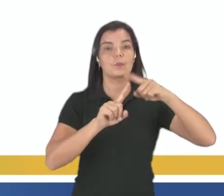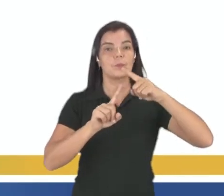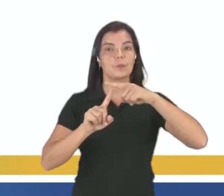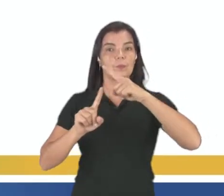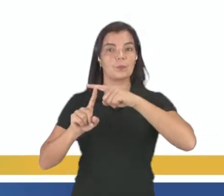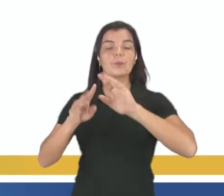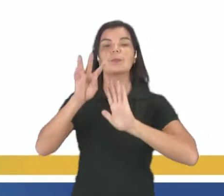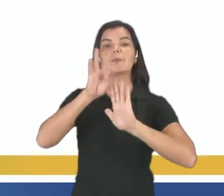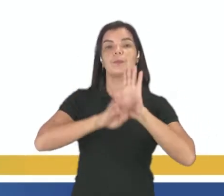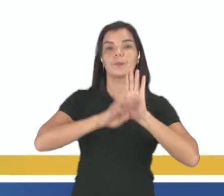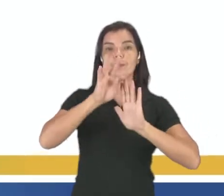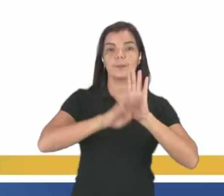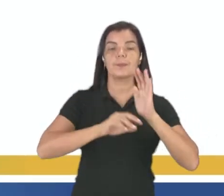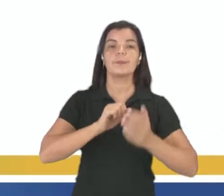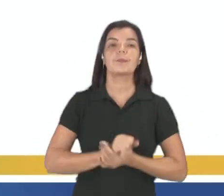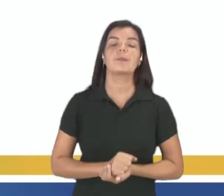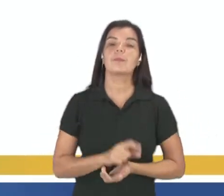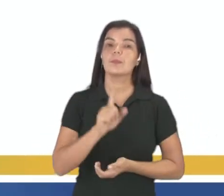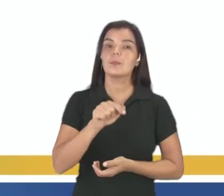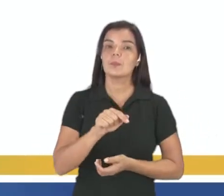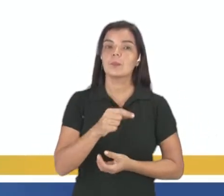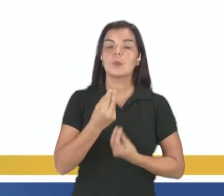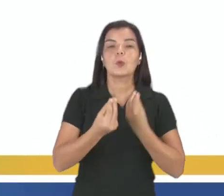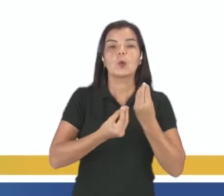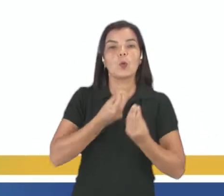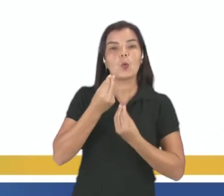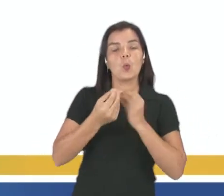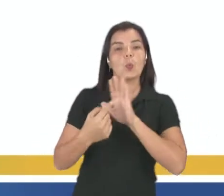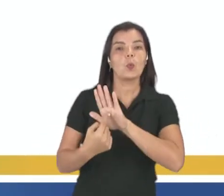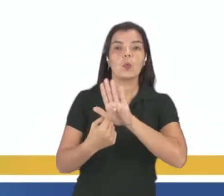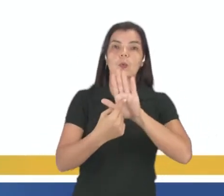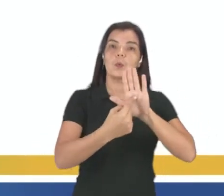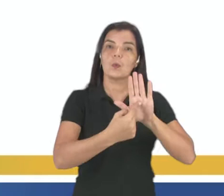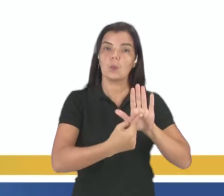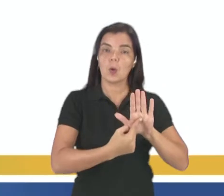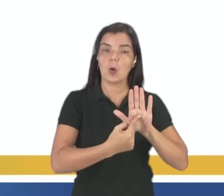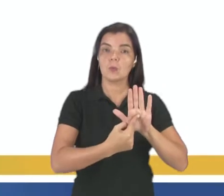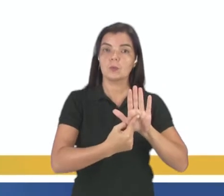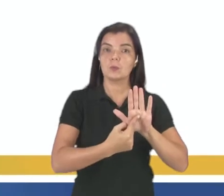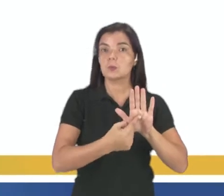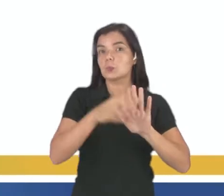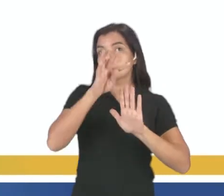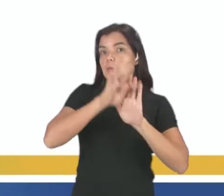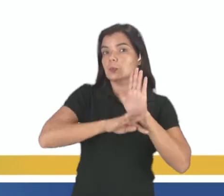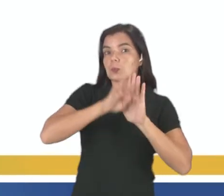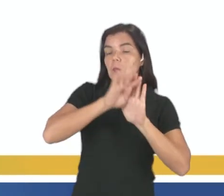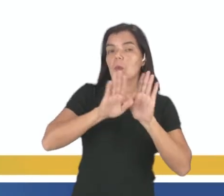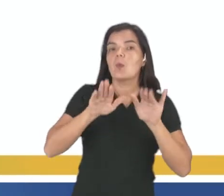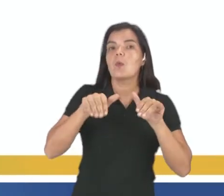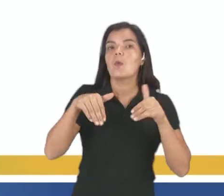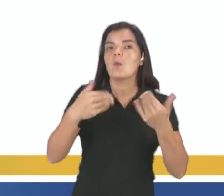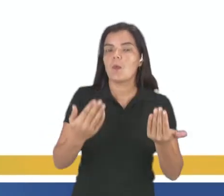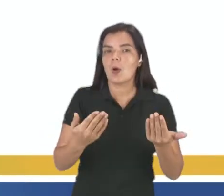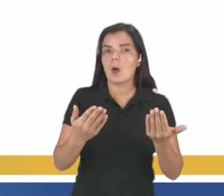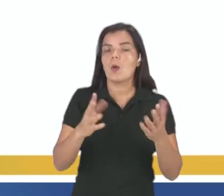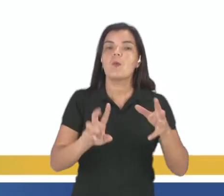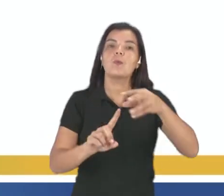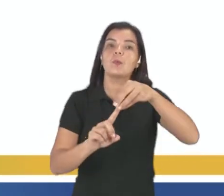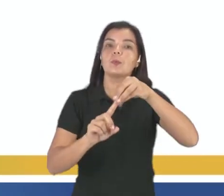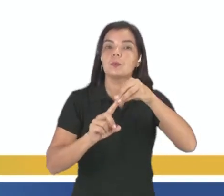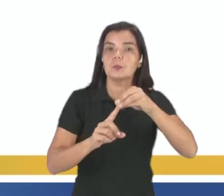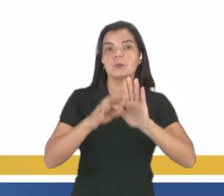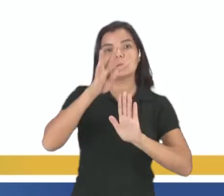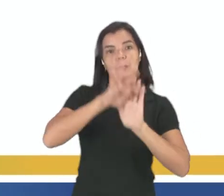textual, tá? Ela é como se apresenta um determinado texto. Qual é a finalidade